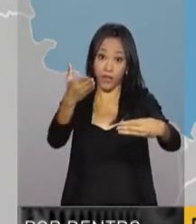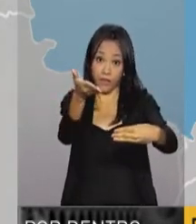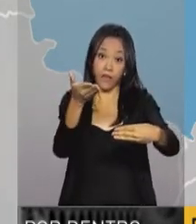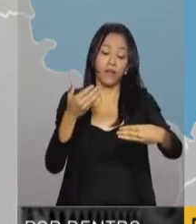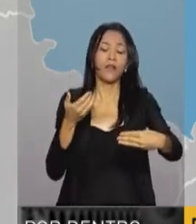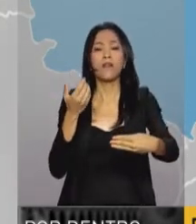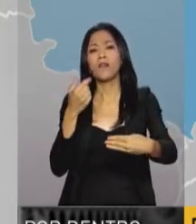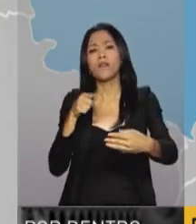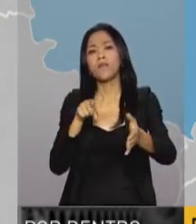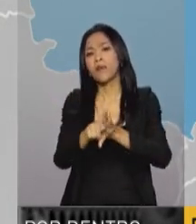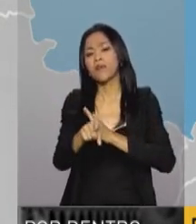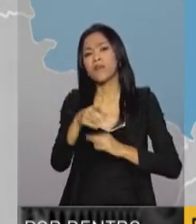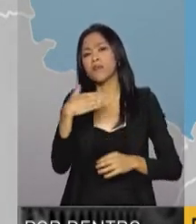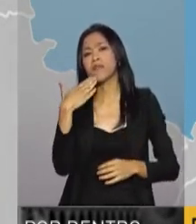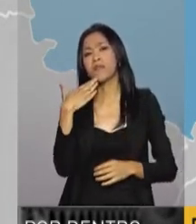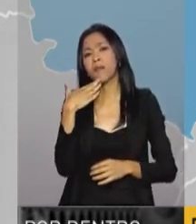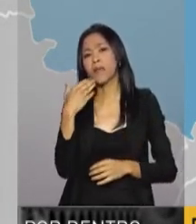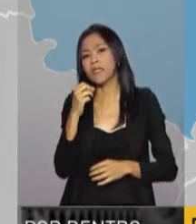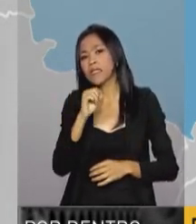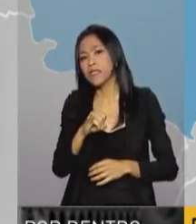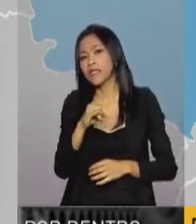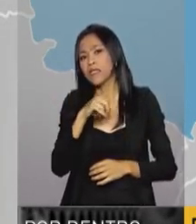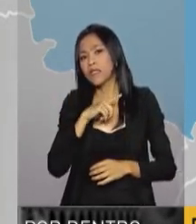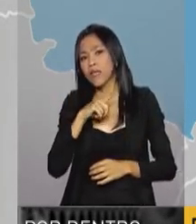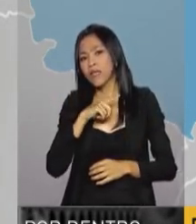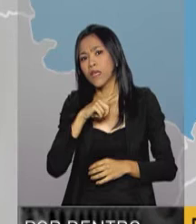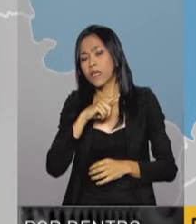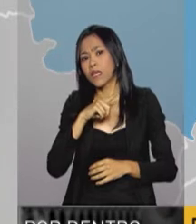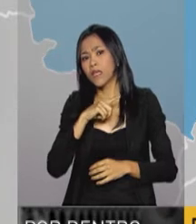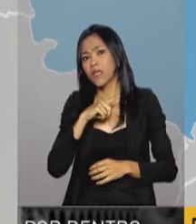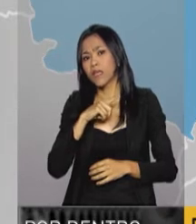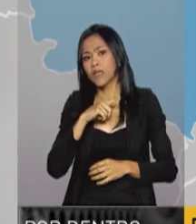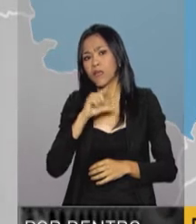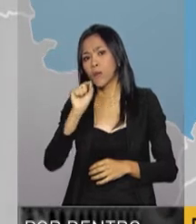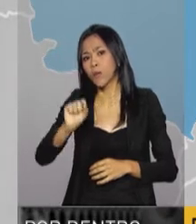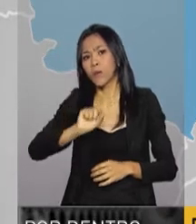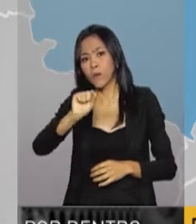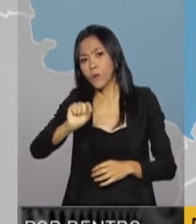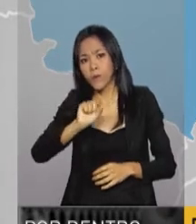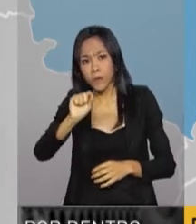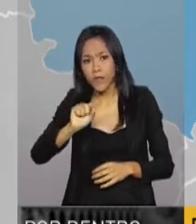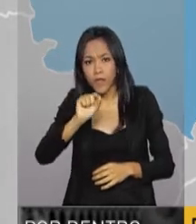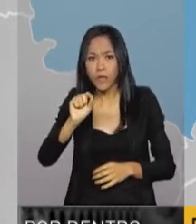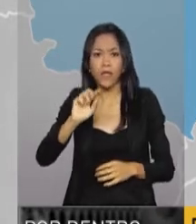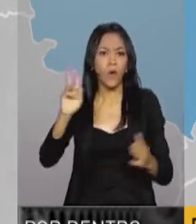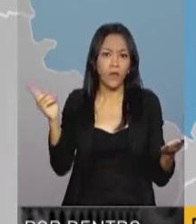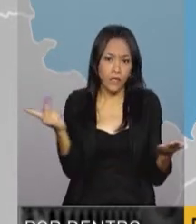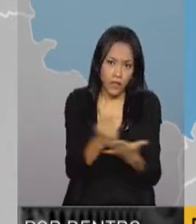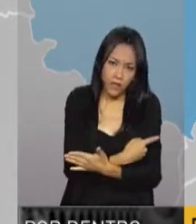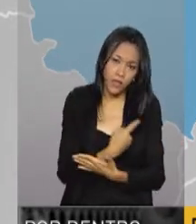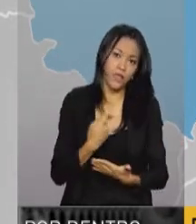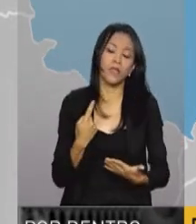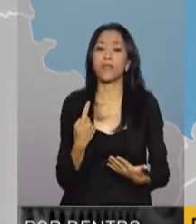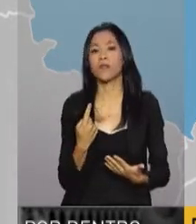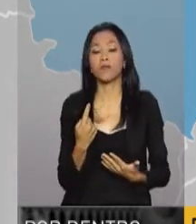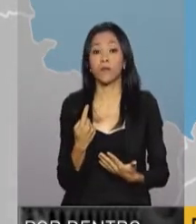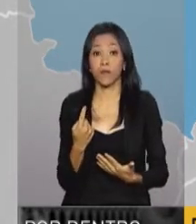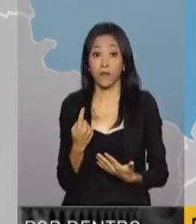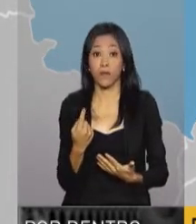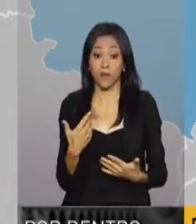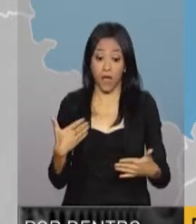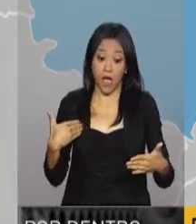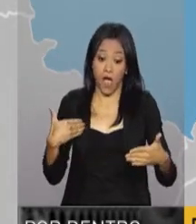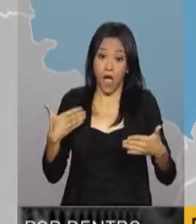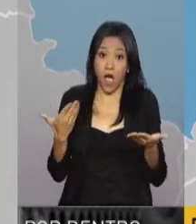se o qual o prognóstico e já tem uma uma definição do que do que está acontecendo só já chegando agora